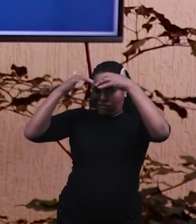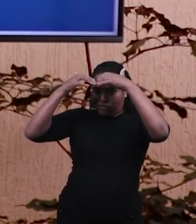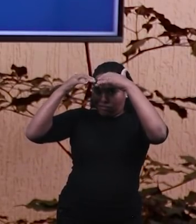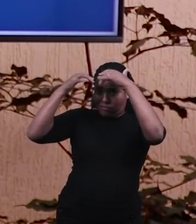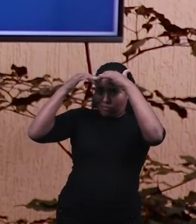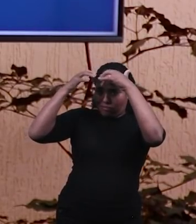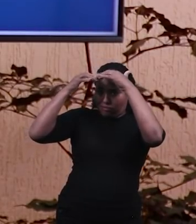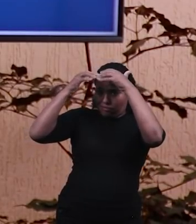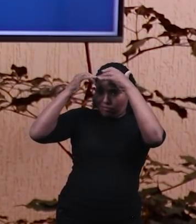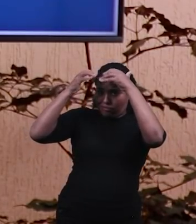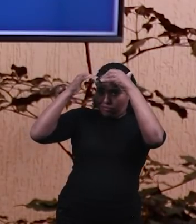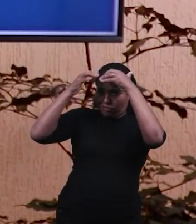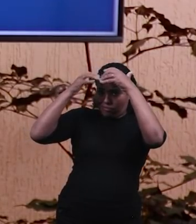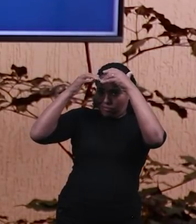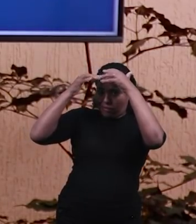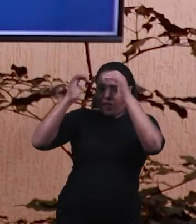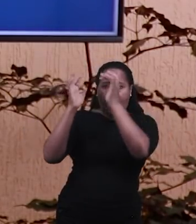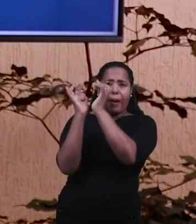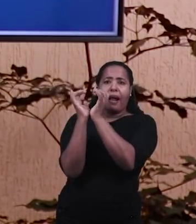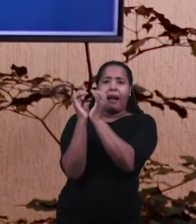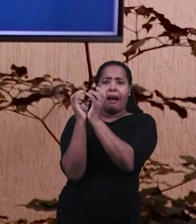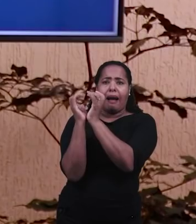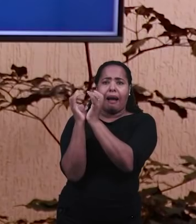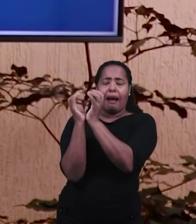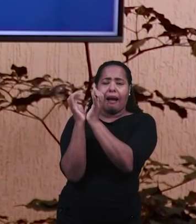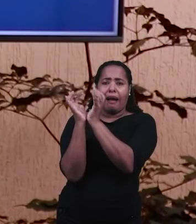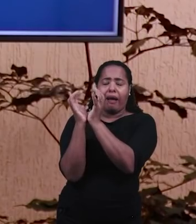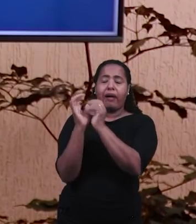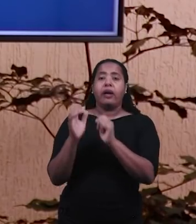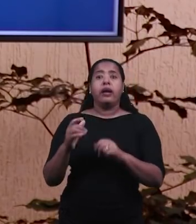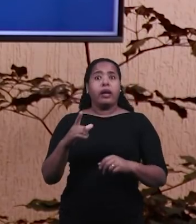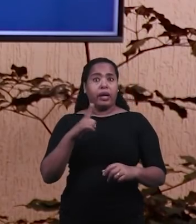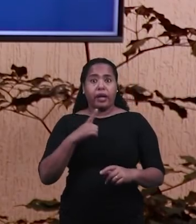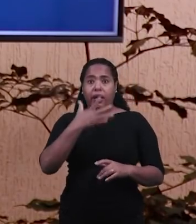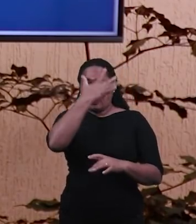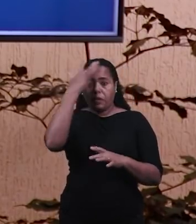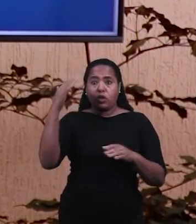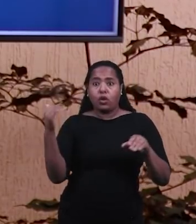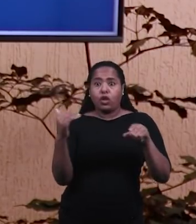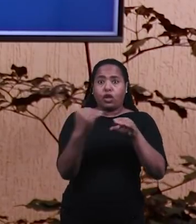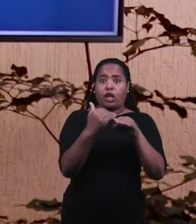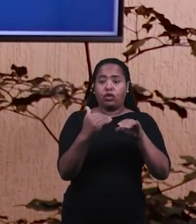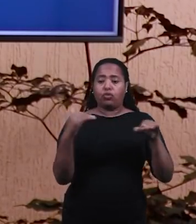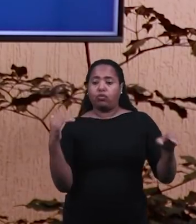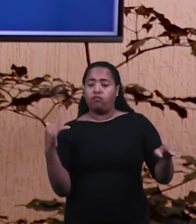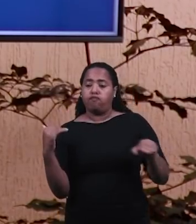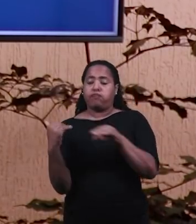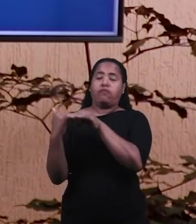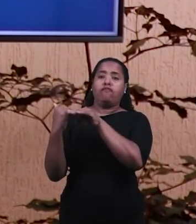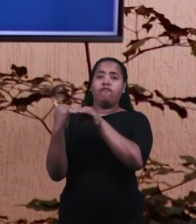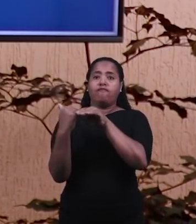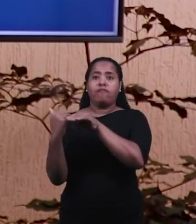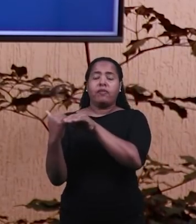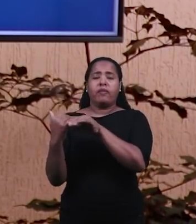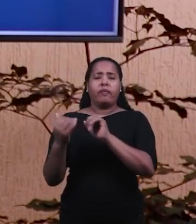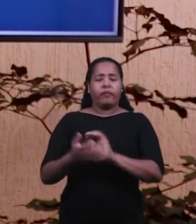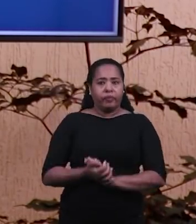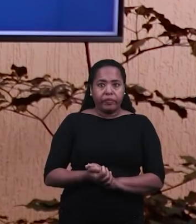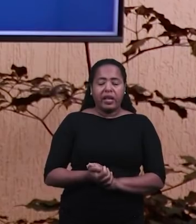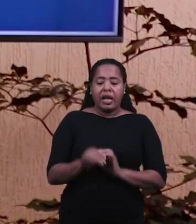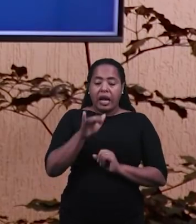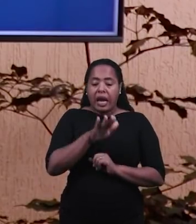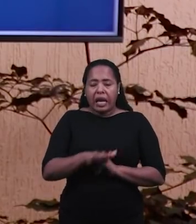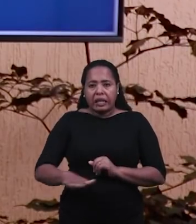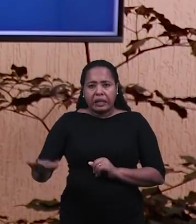e elas querem que quem está ao seu lado as acompanhe nesses raciocínios, tá? Essas crianças